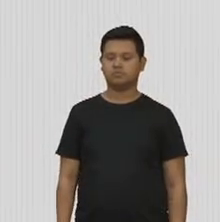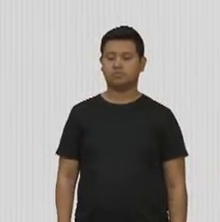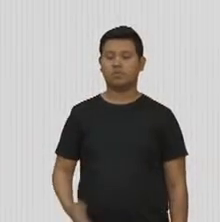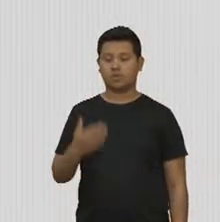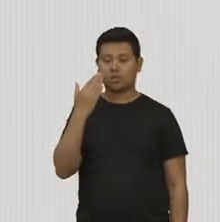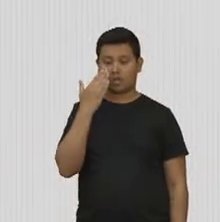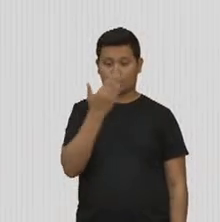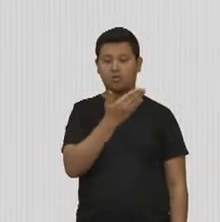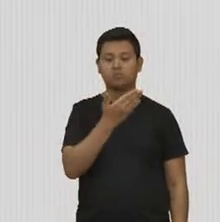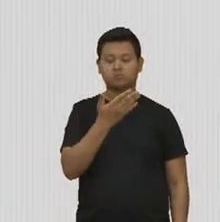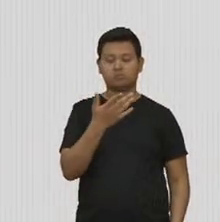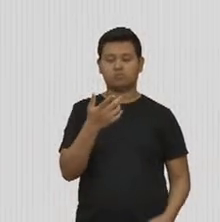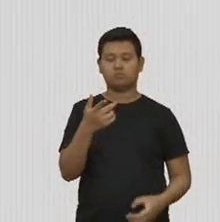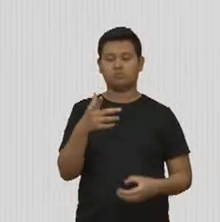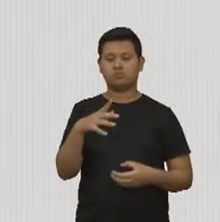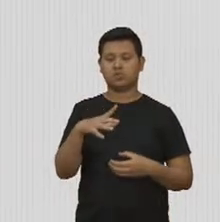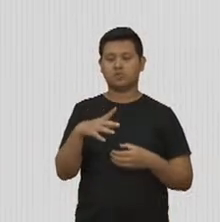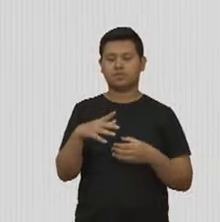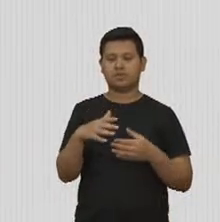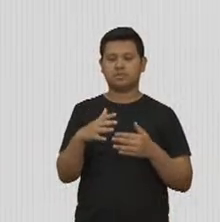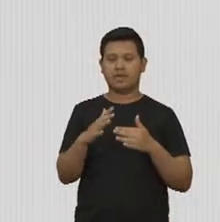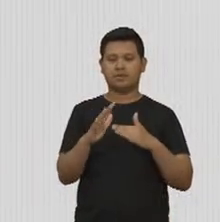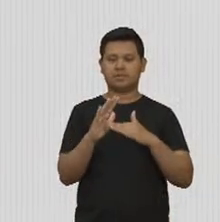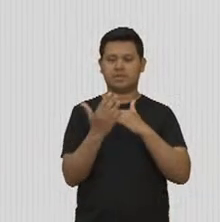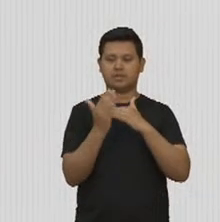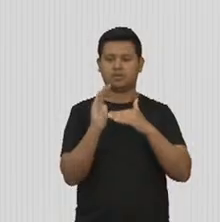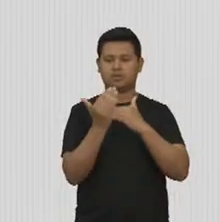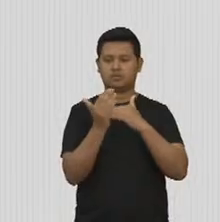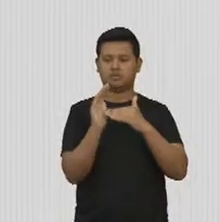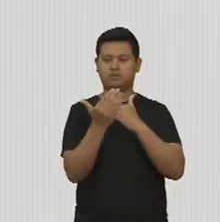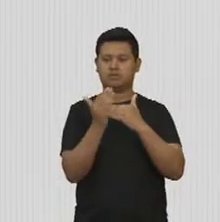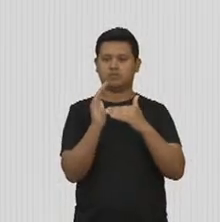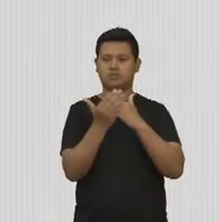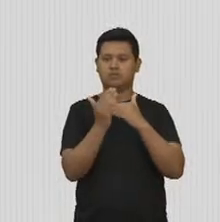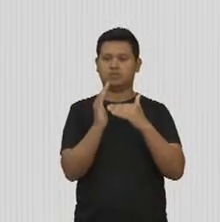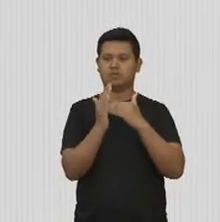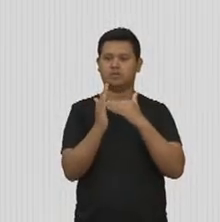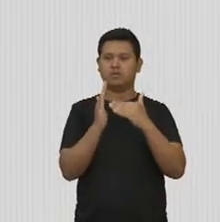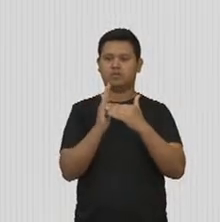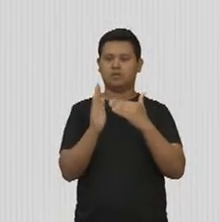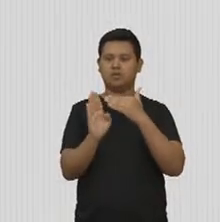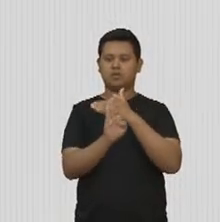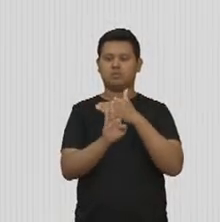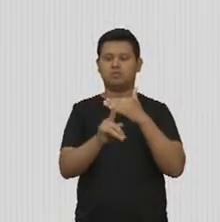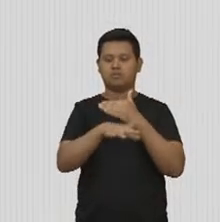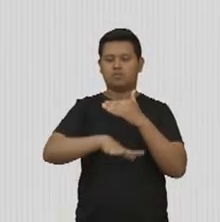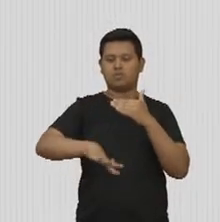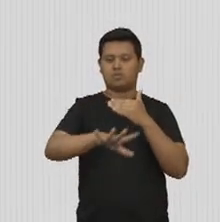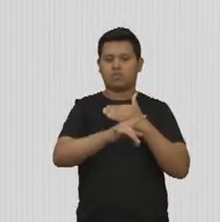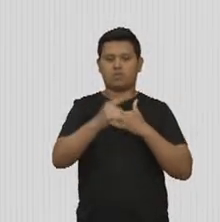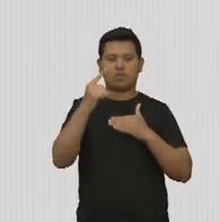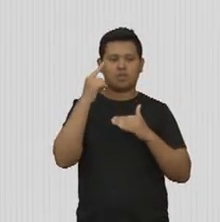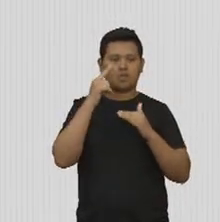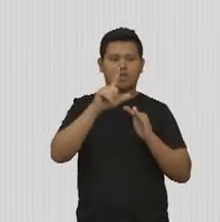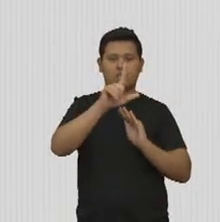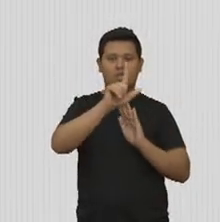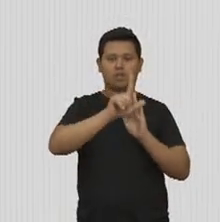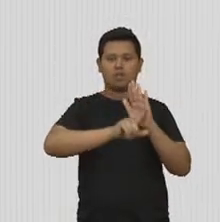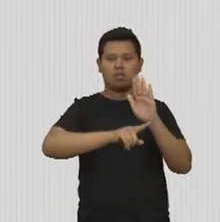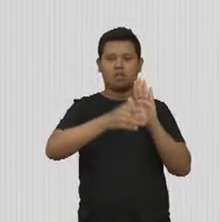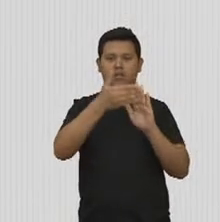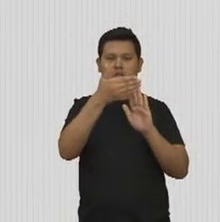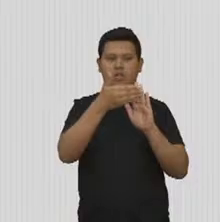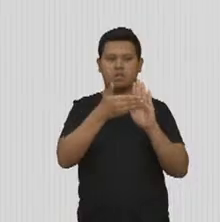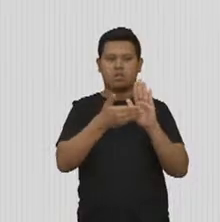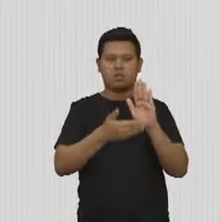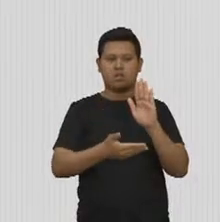Esses foram os bairros que entraram, as denúncias vieram desses bairros, né? Os denunciantes moram nesses bairros, ou as